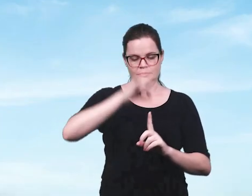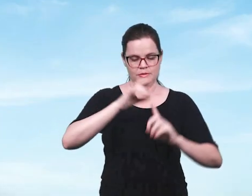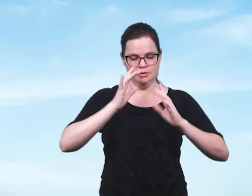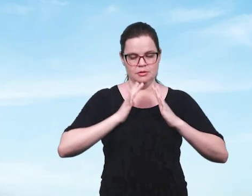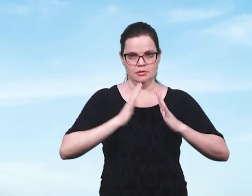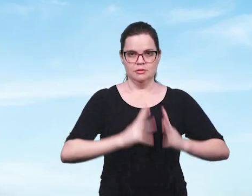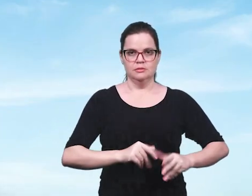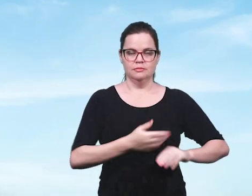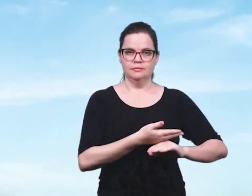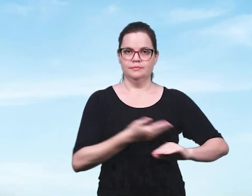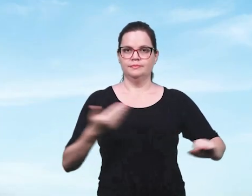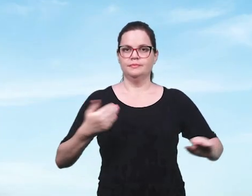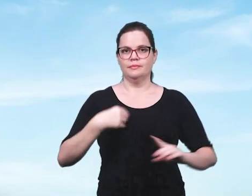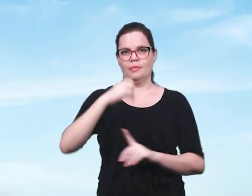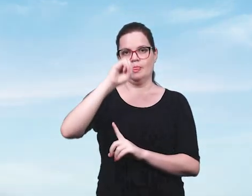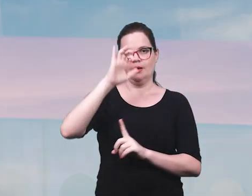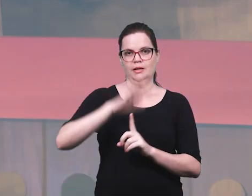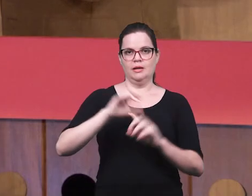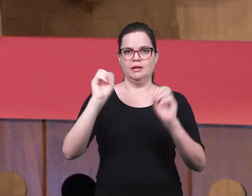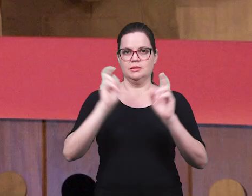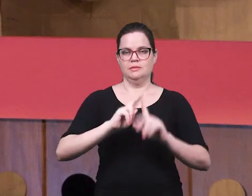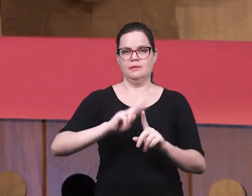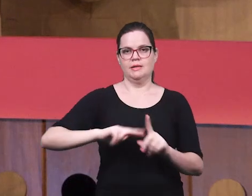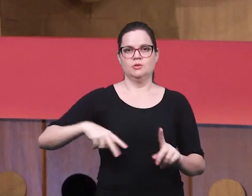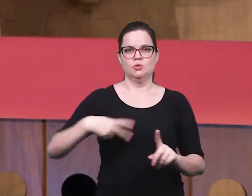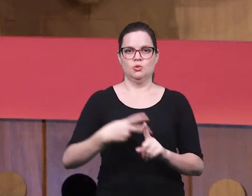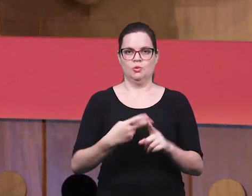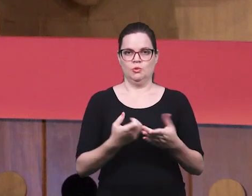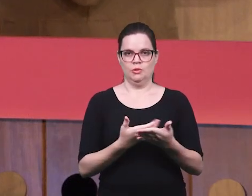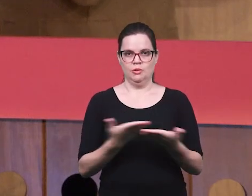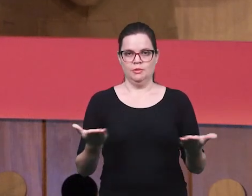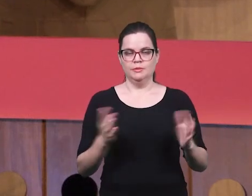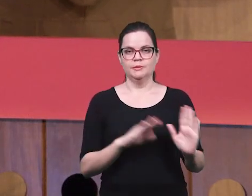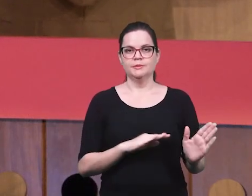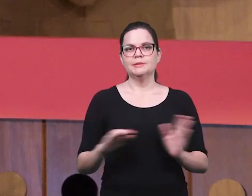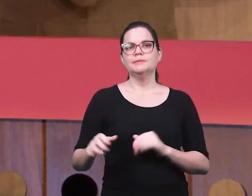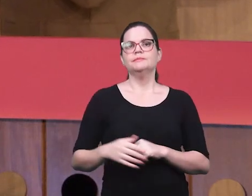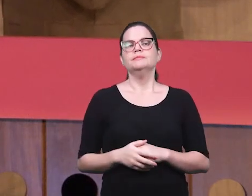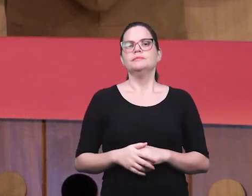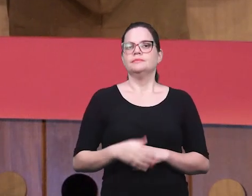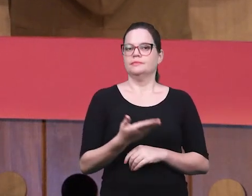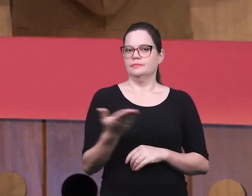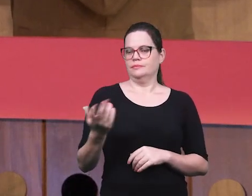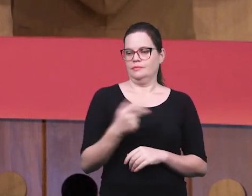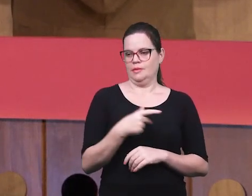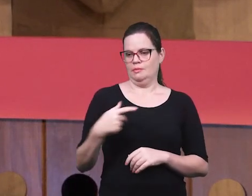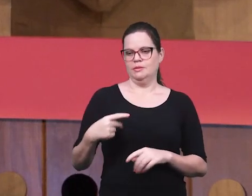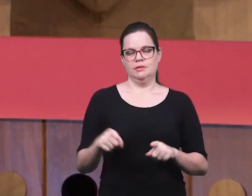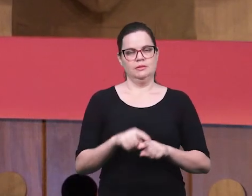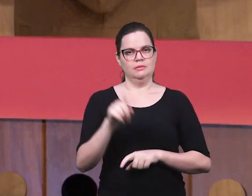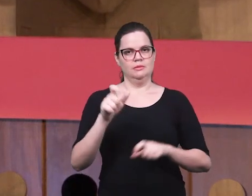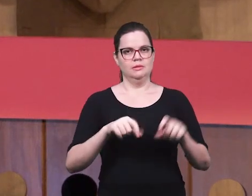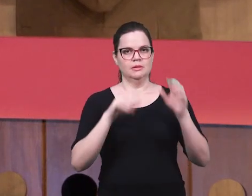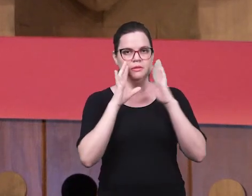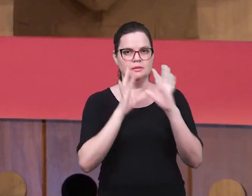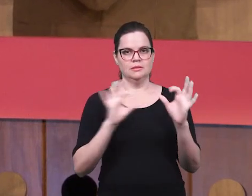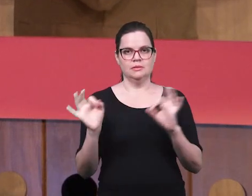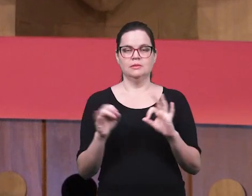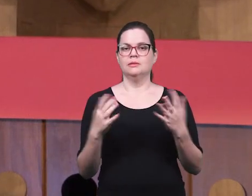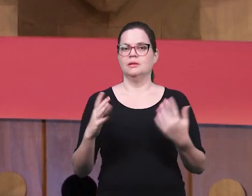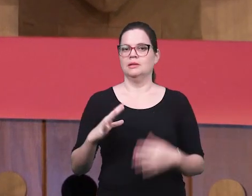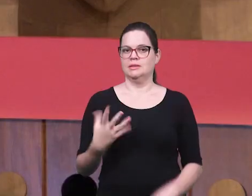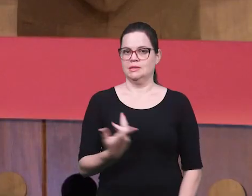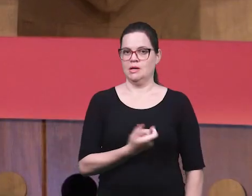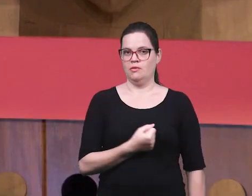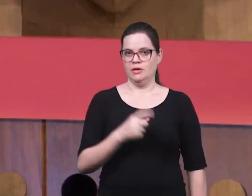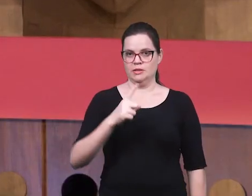paz vos seja multiplicada. Pastor Gilberto e os irmãos que nos assistem, né? A salvação é algo fundamental na vida